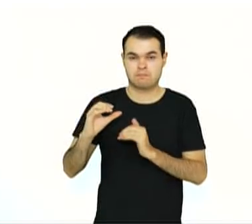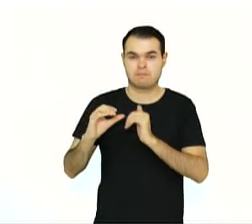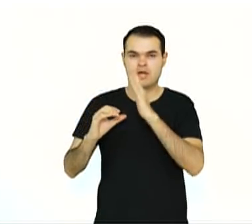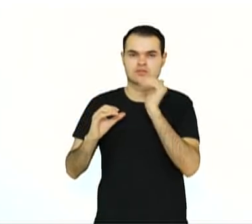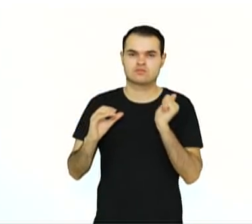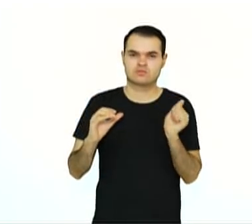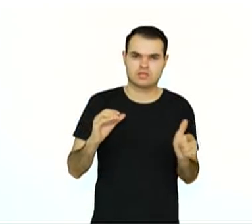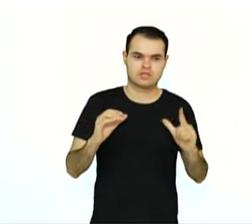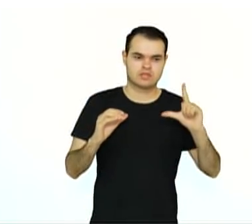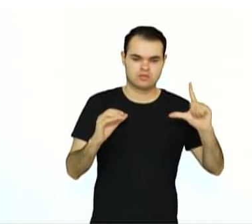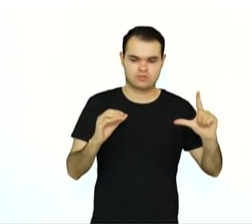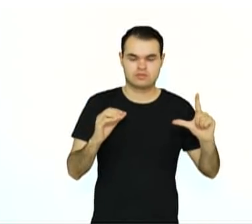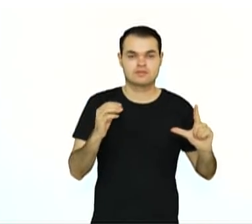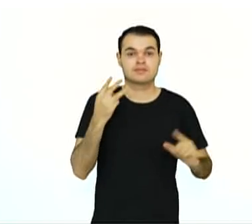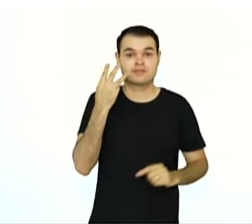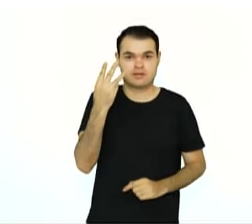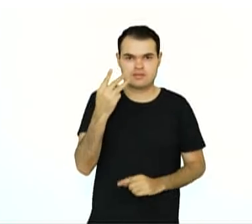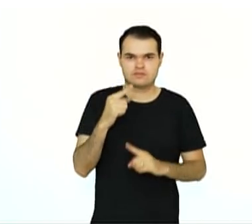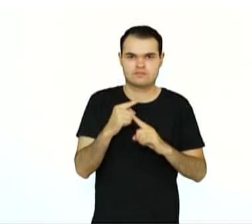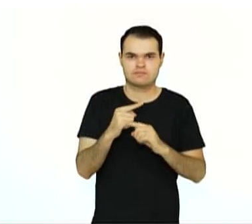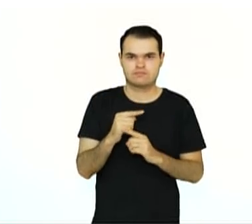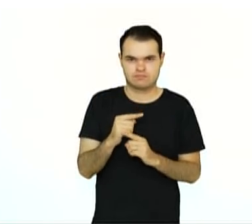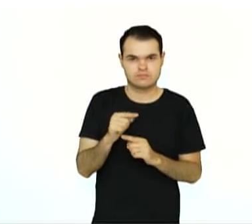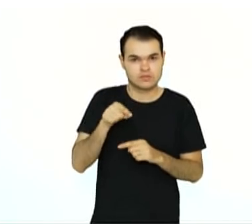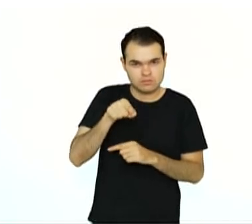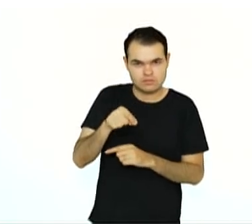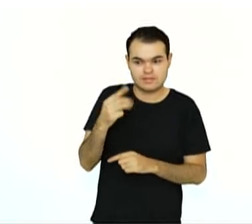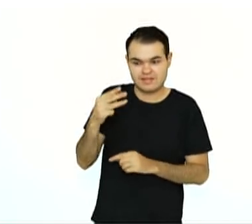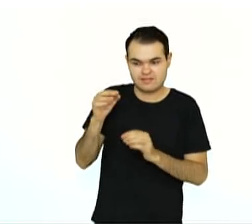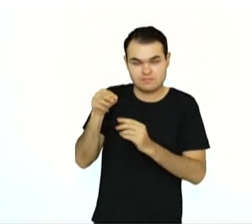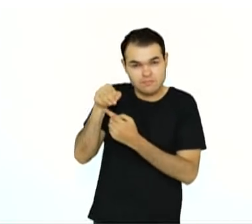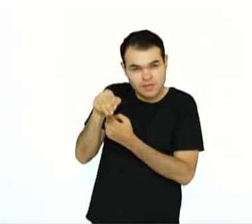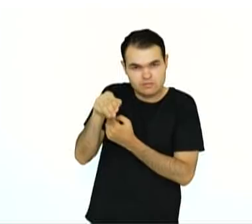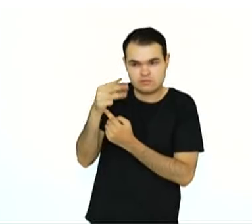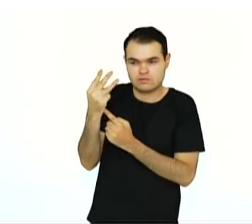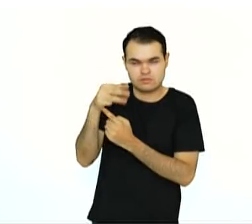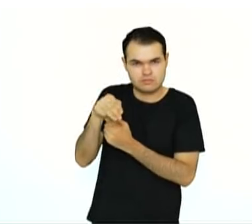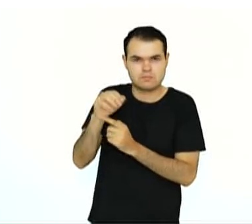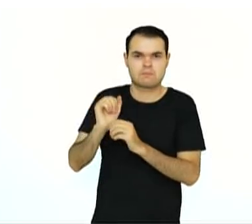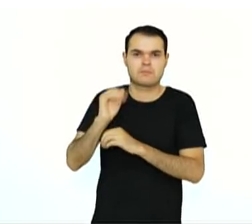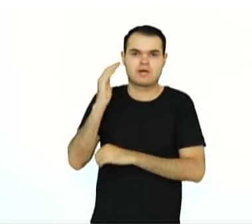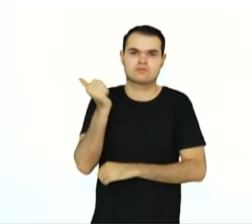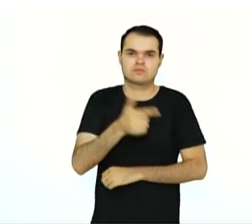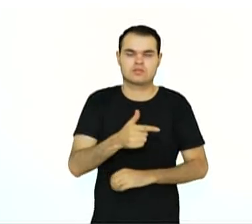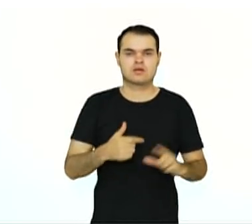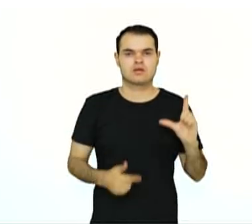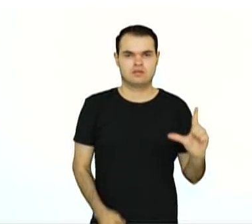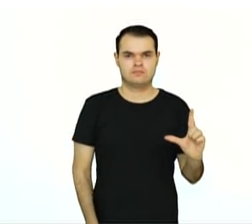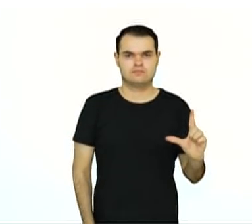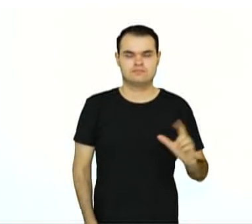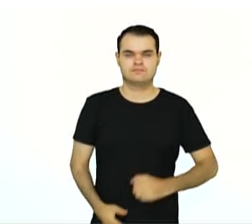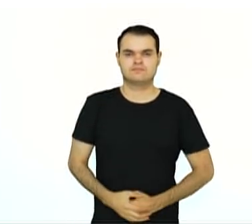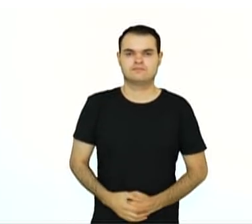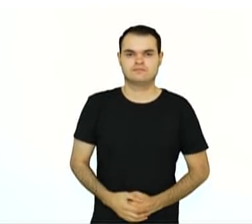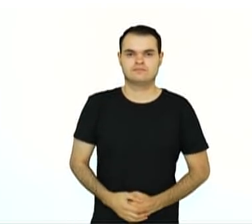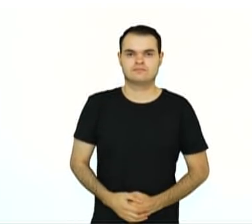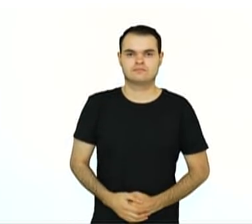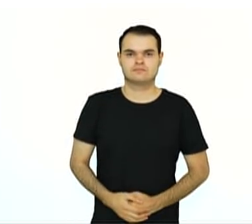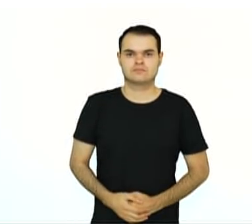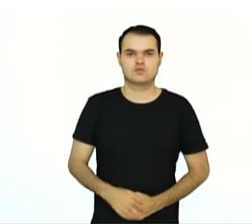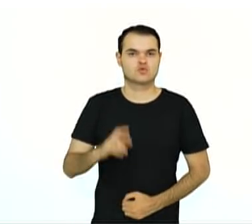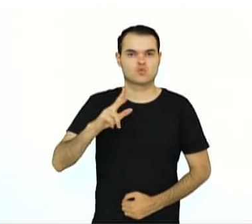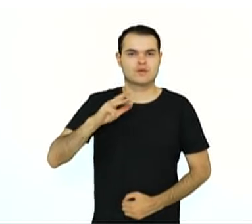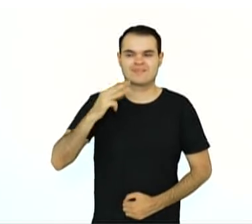Tá? Então o comprimento é maior do que a largura, 3 metros. Ele tem 3 metros a mais. Tá? Perceba que não é